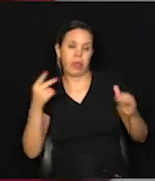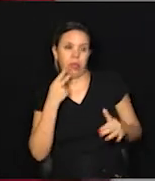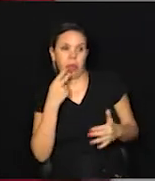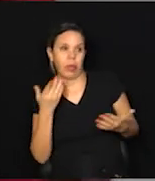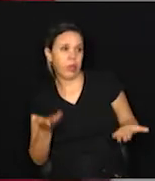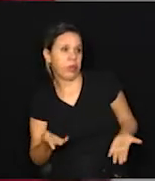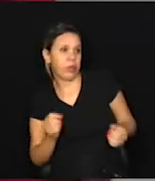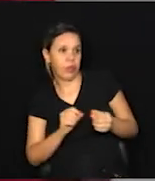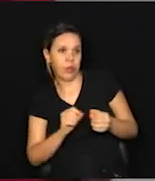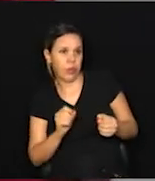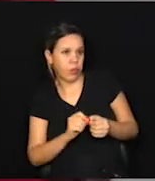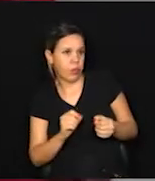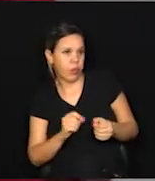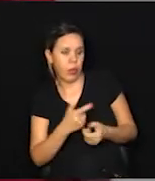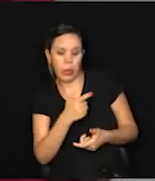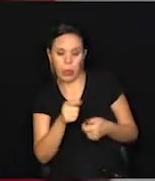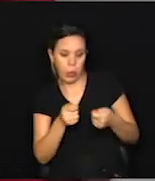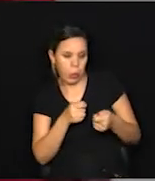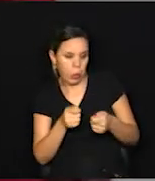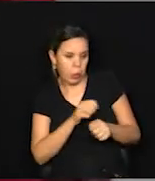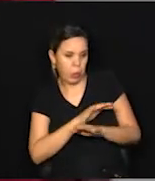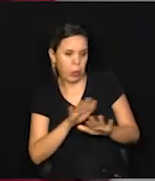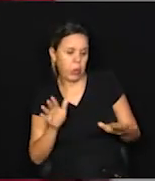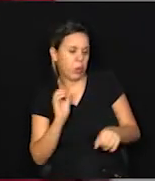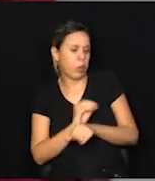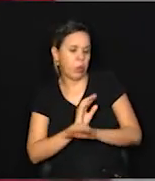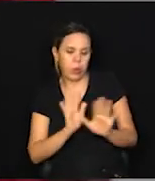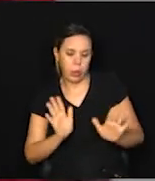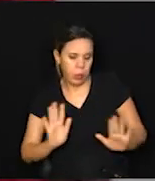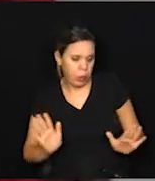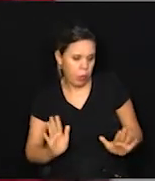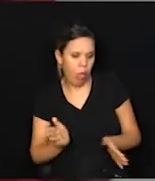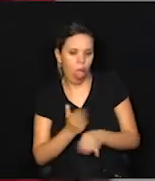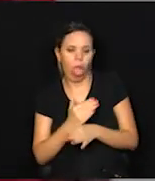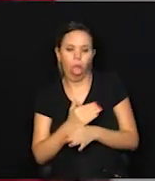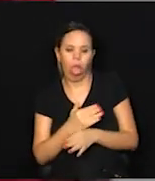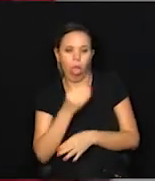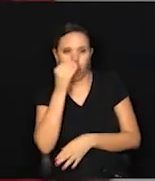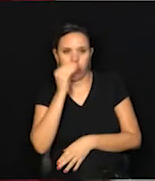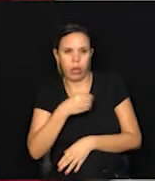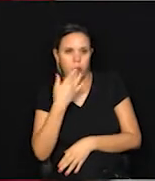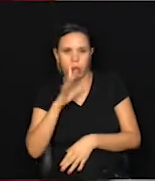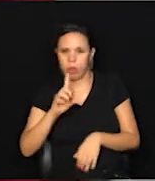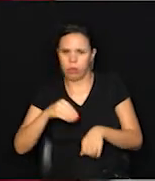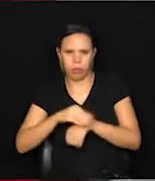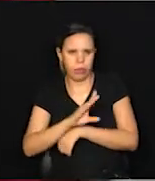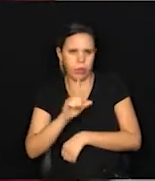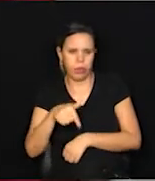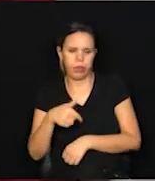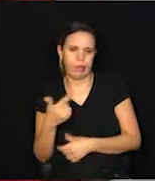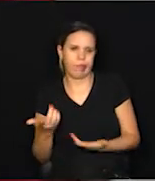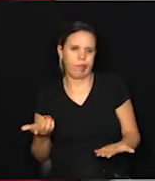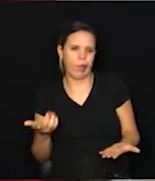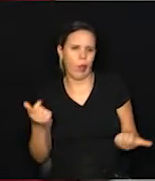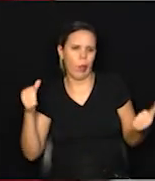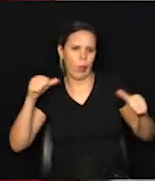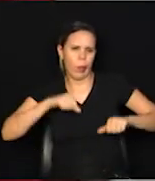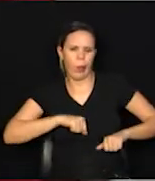isso foi feito sem controle nenhum, sem cuidado nenhum, desmedidamente, porque criança não transmite. Isso seria de uma pobreza